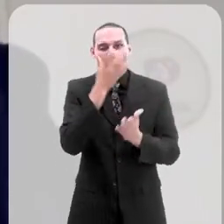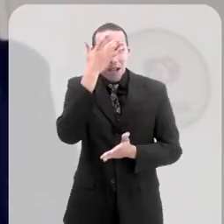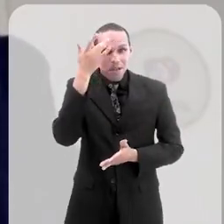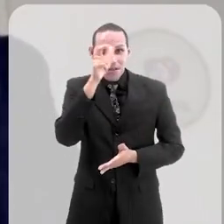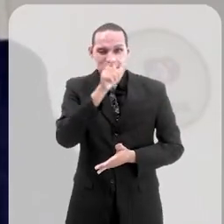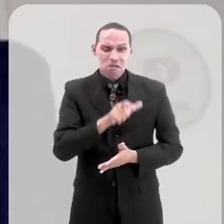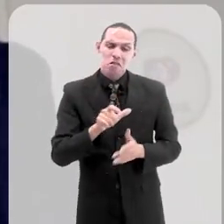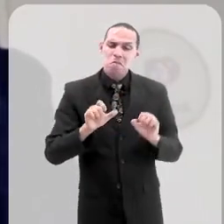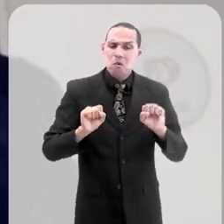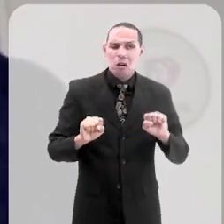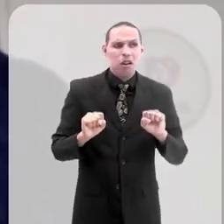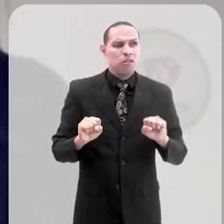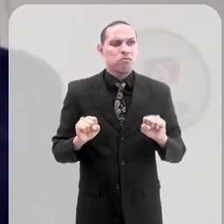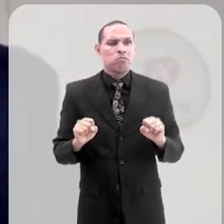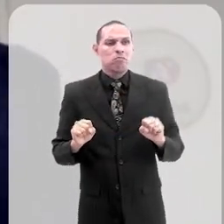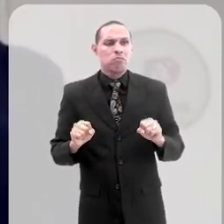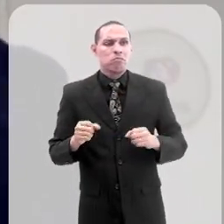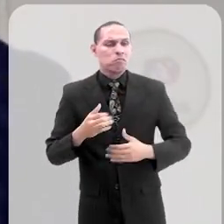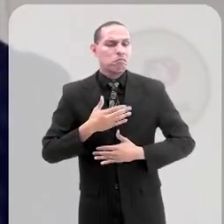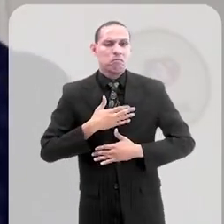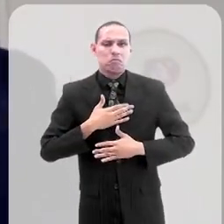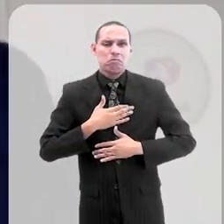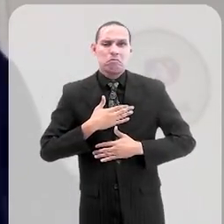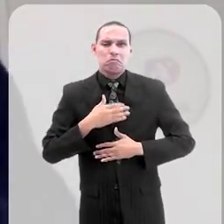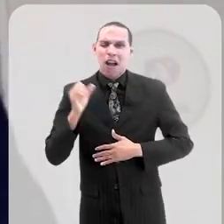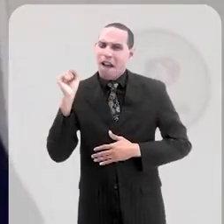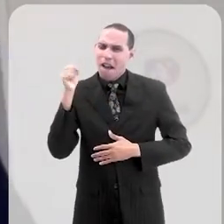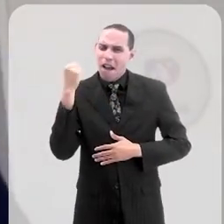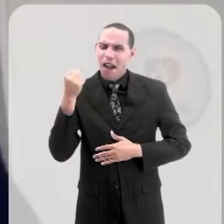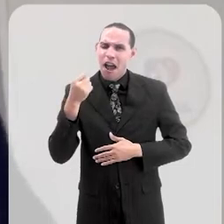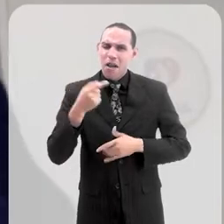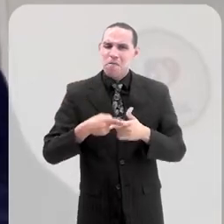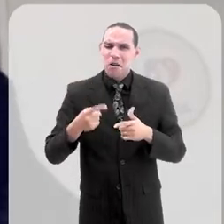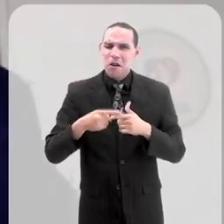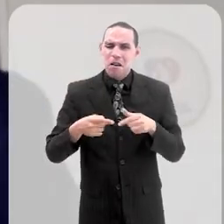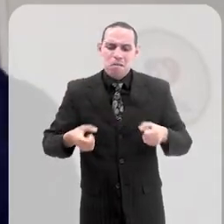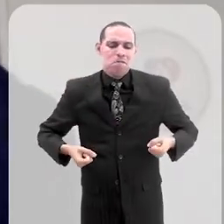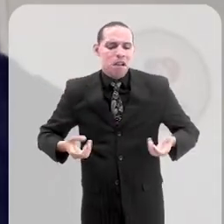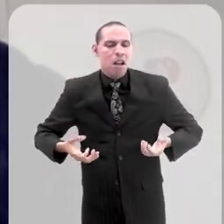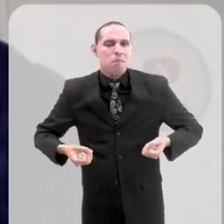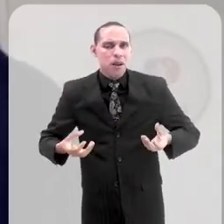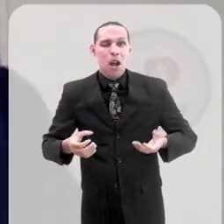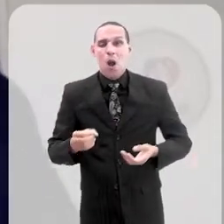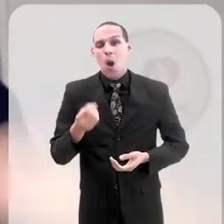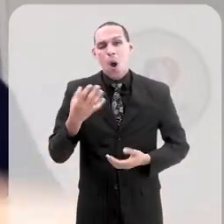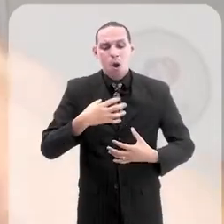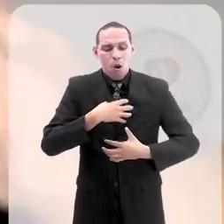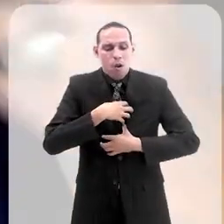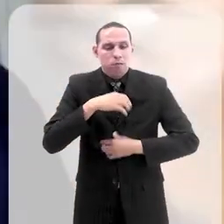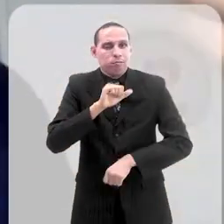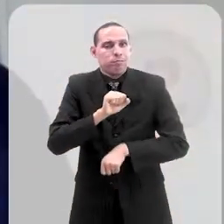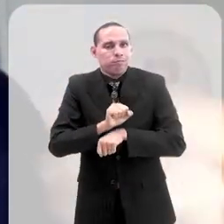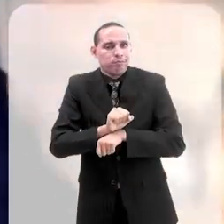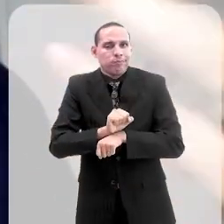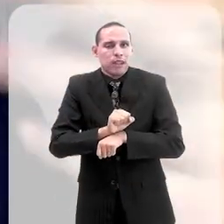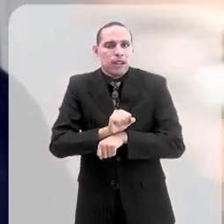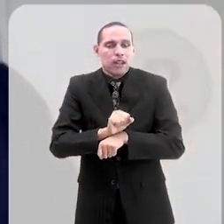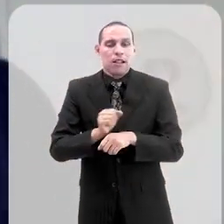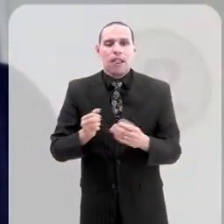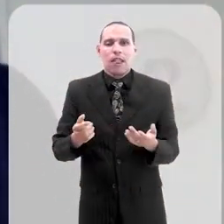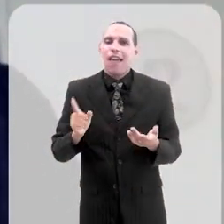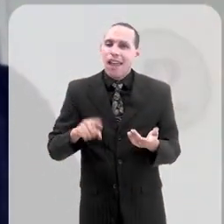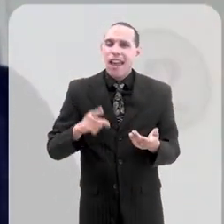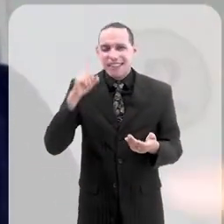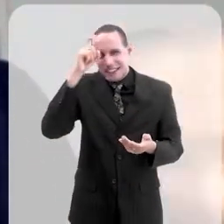com pessoas. Pode ser com um quadro motor grave, numa cadeira de roda, com um quadro de paralisia cerebral, você vê aquela